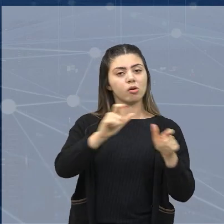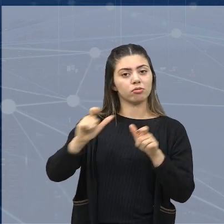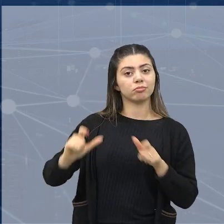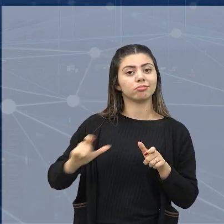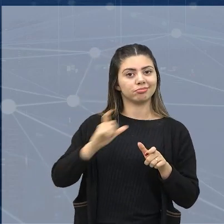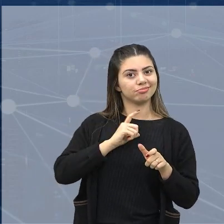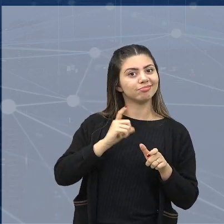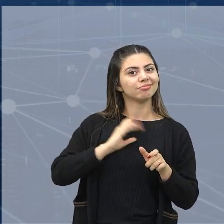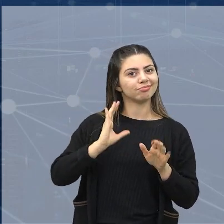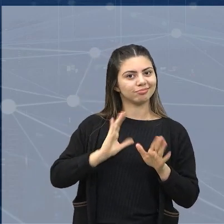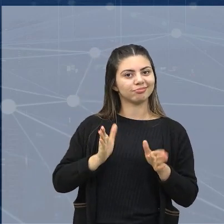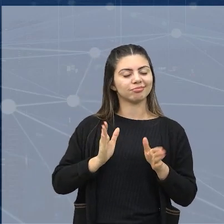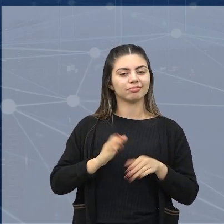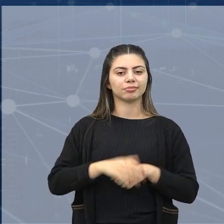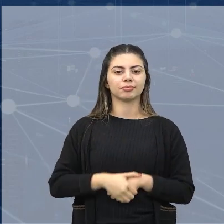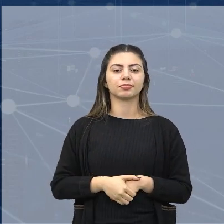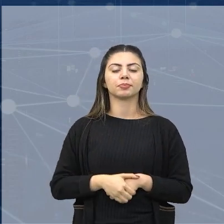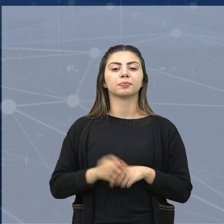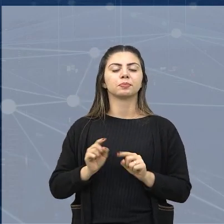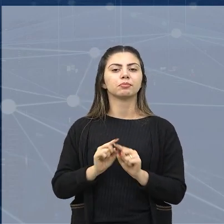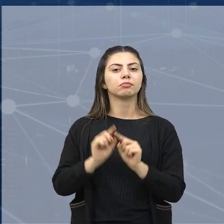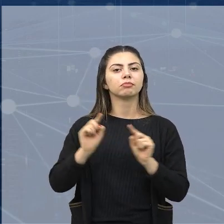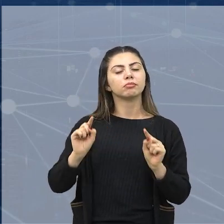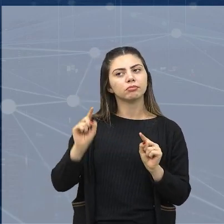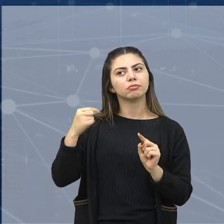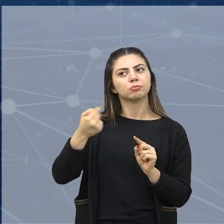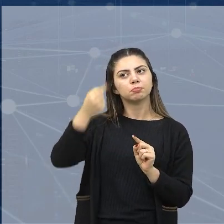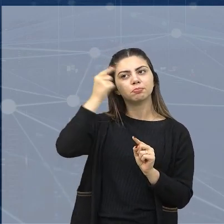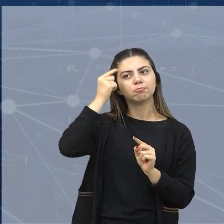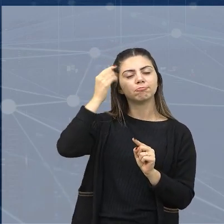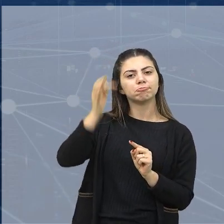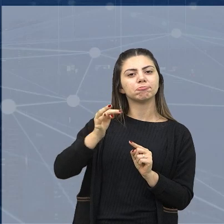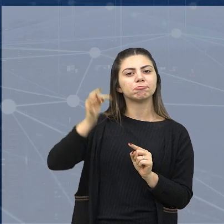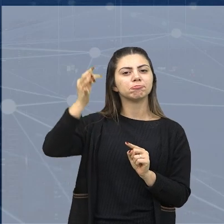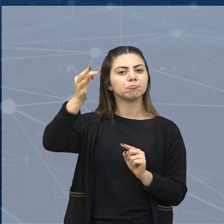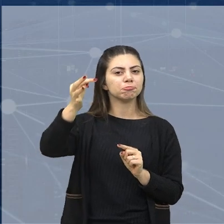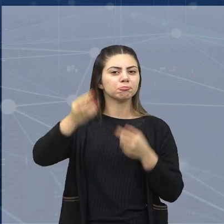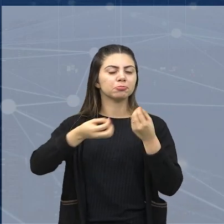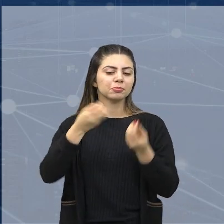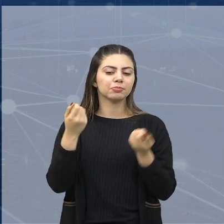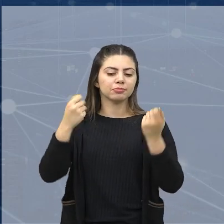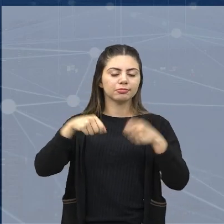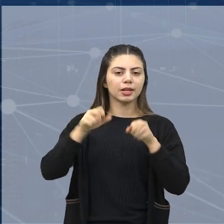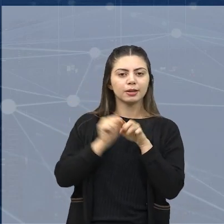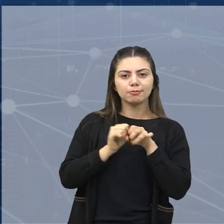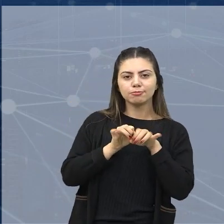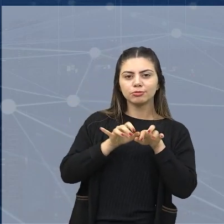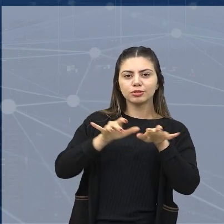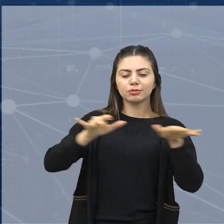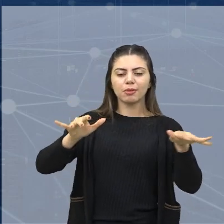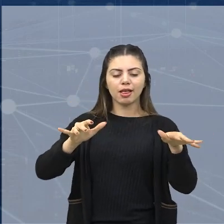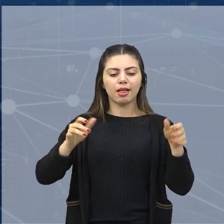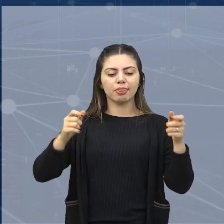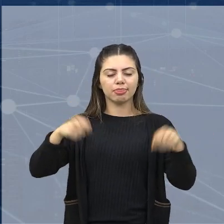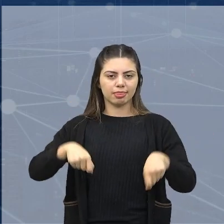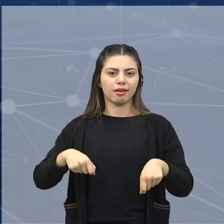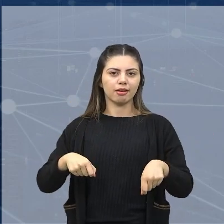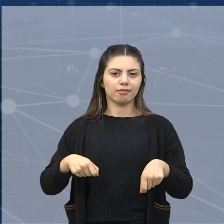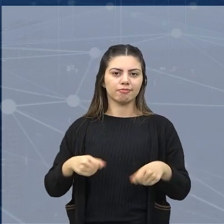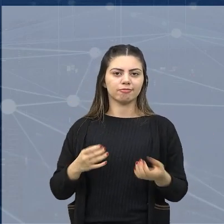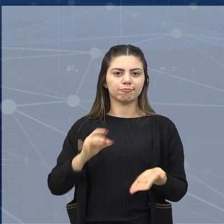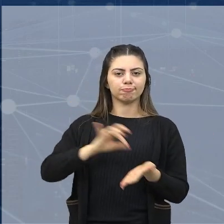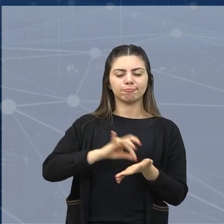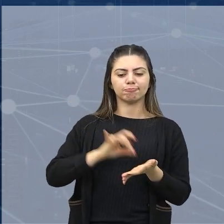lugares, mas acredita-se que no futuro possa haver de uma maneira mais consistente,